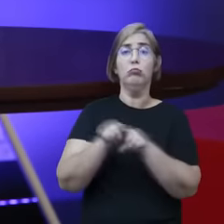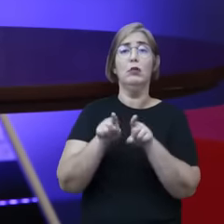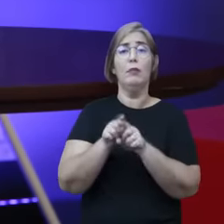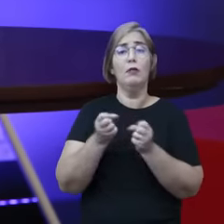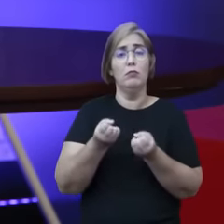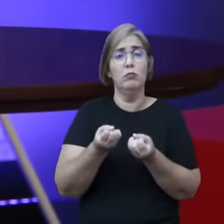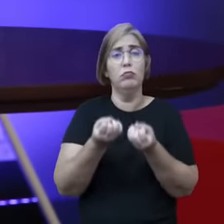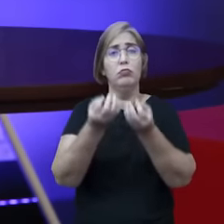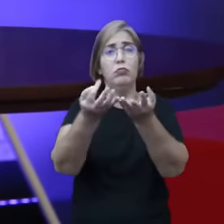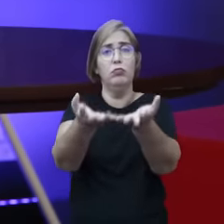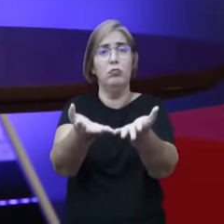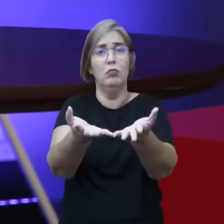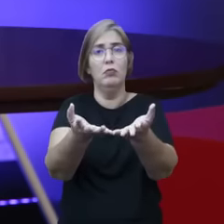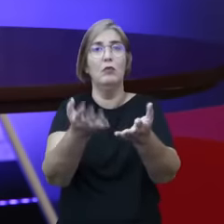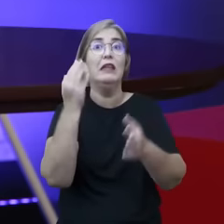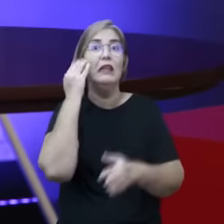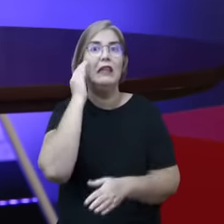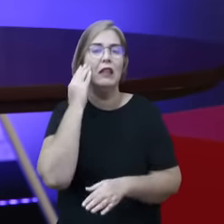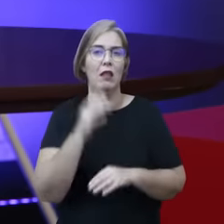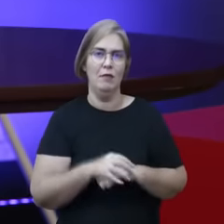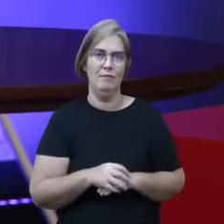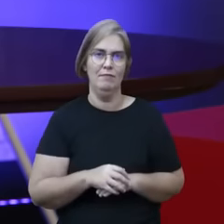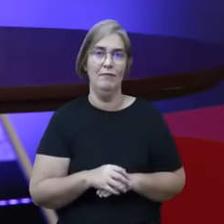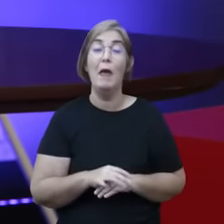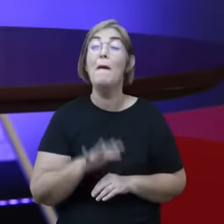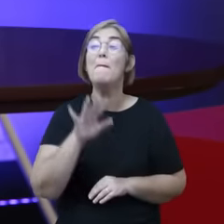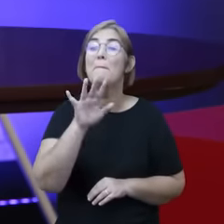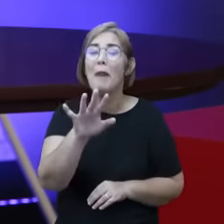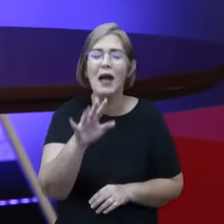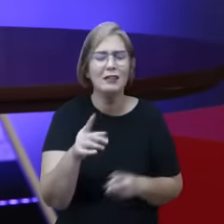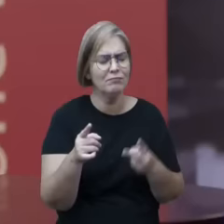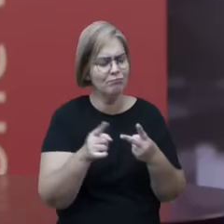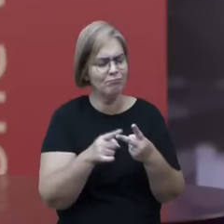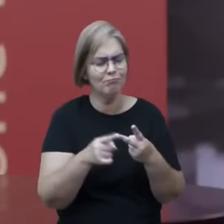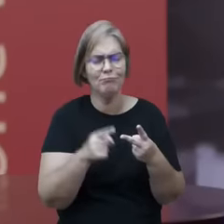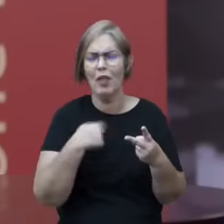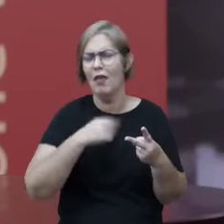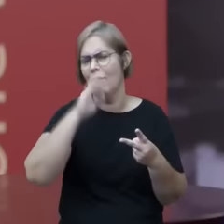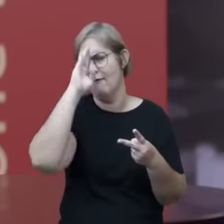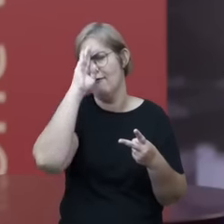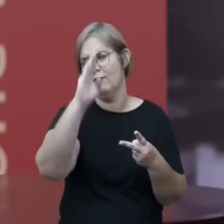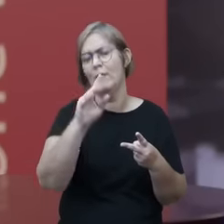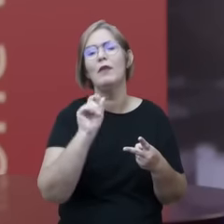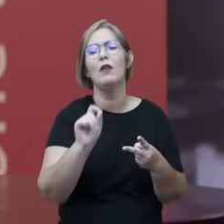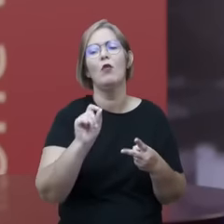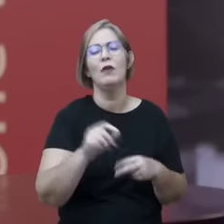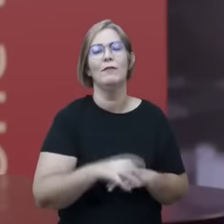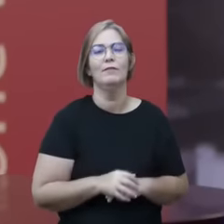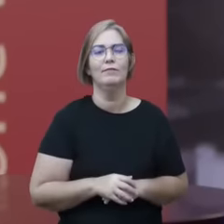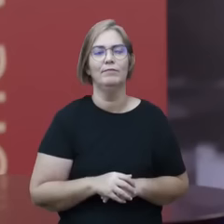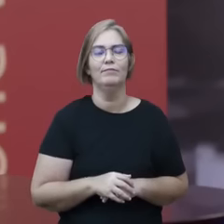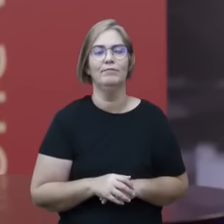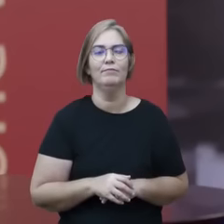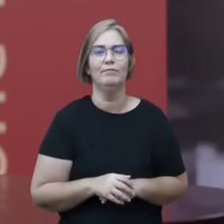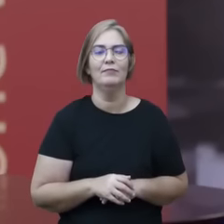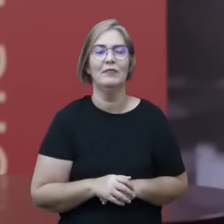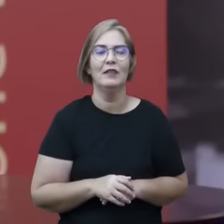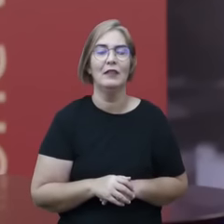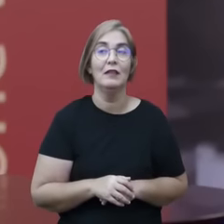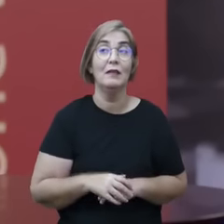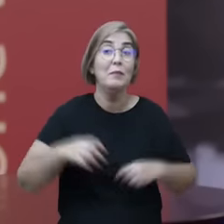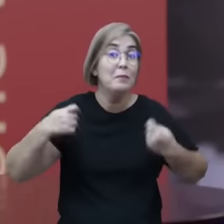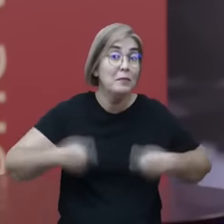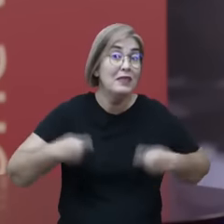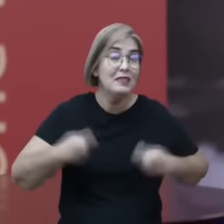convencê-lo. Mas sobretudo uma segunda coisa que é fundamental, que é a necessidade de sabermos,